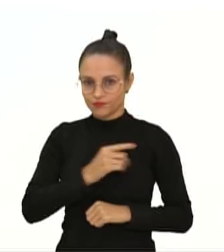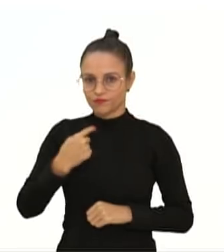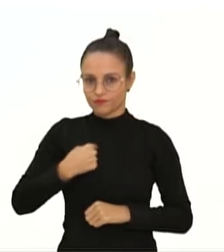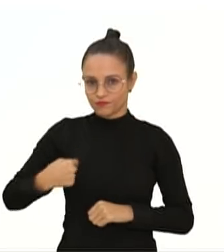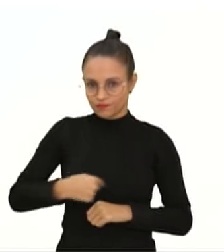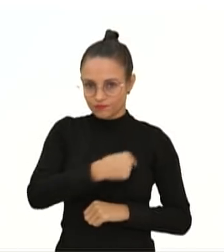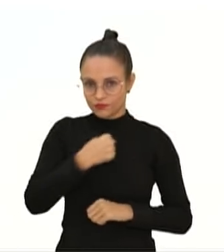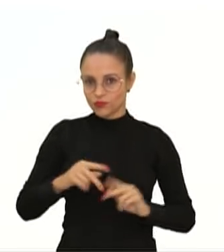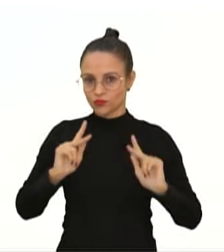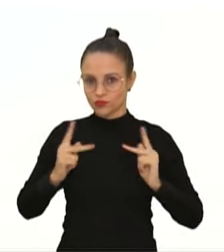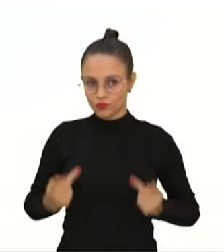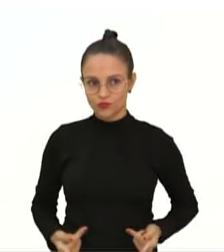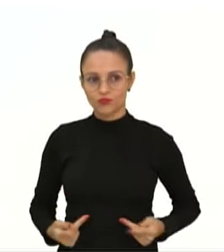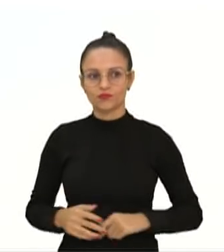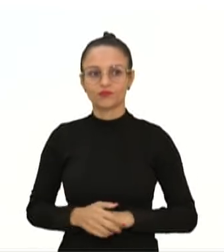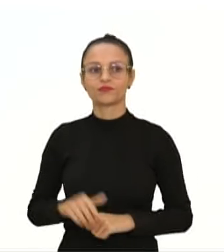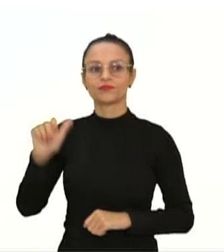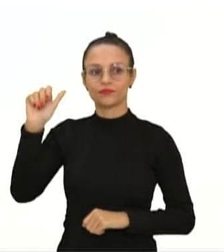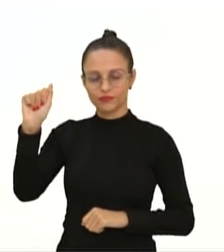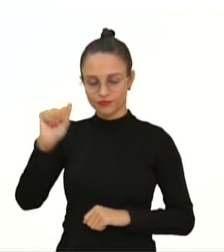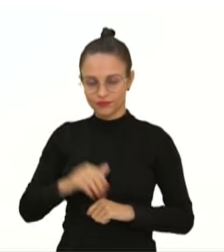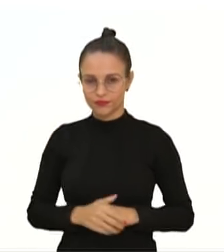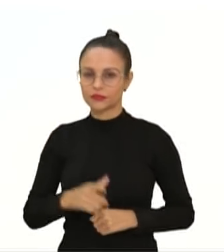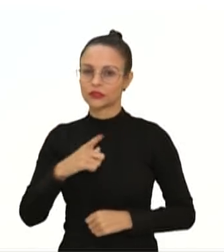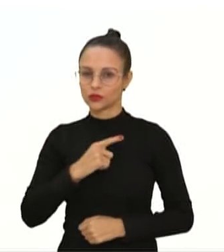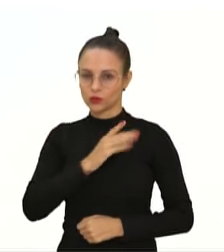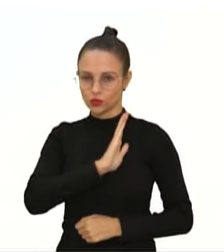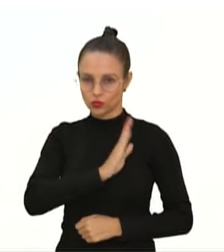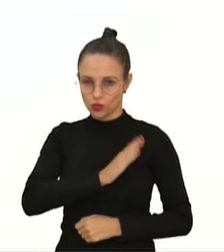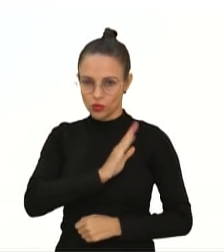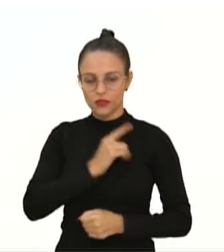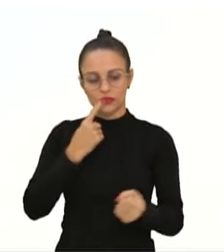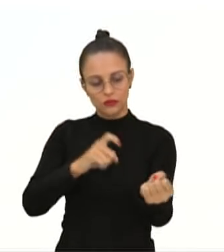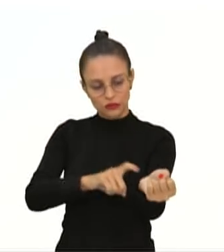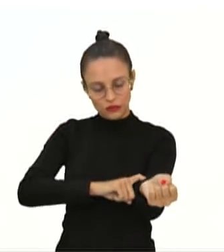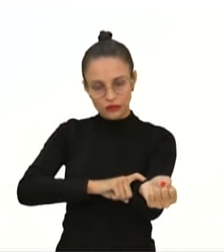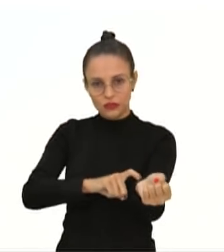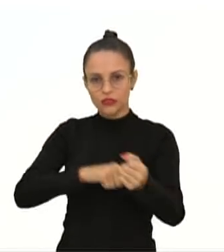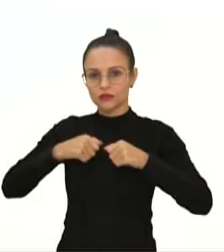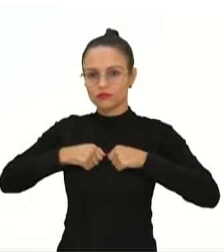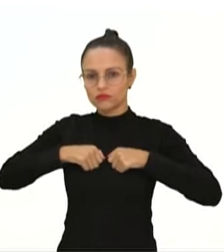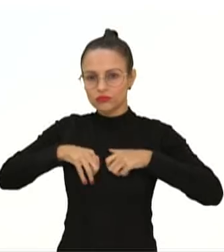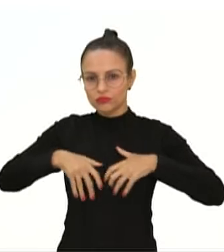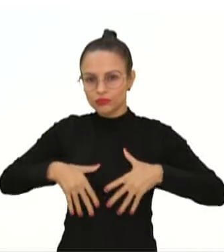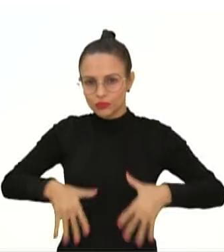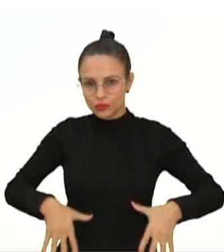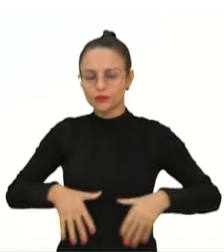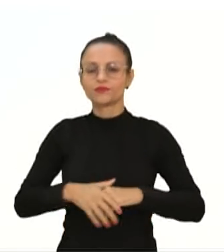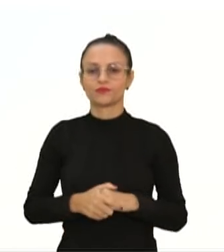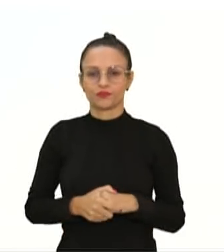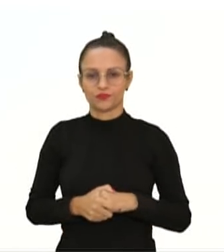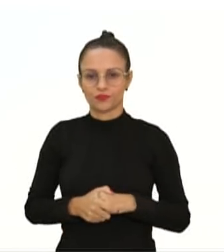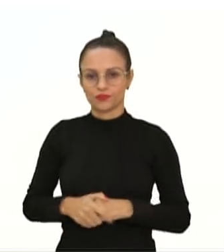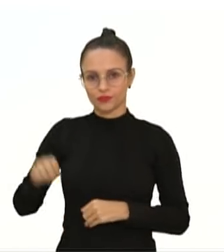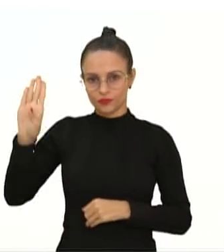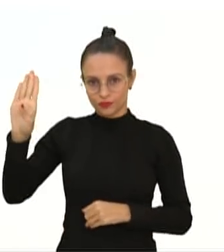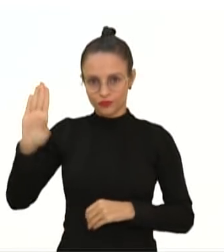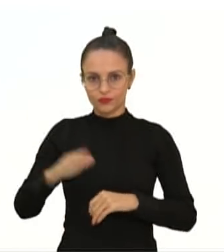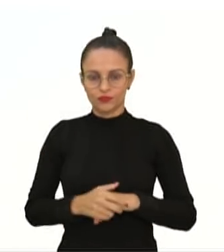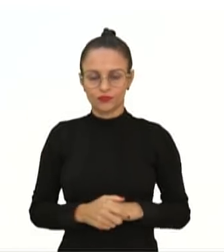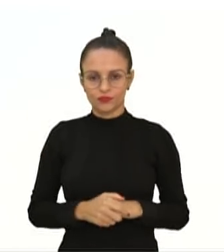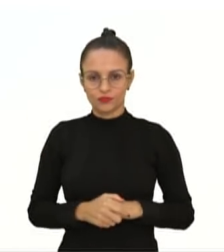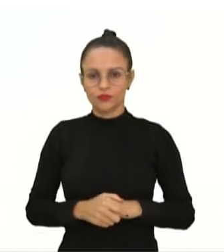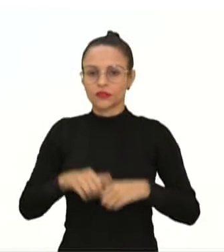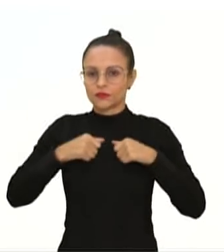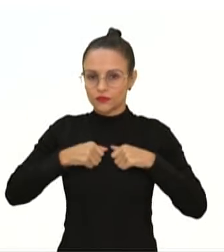é constituído, a alternativa A, pelo coração, pelo sangue e pelos vasos sanguíneos? A alternativa B,